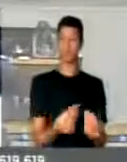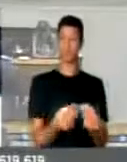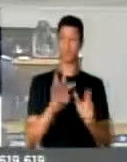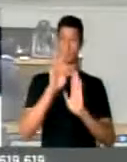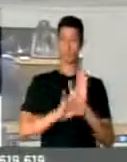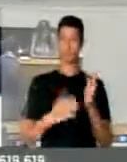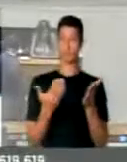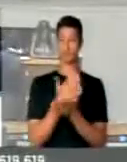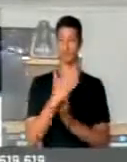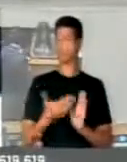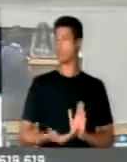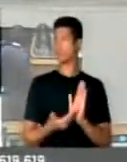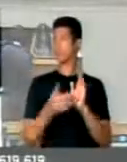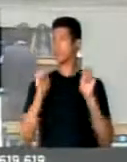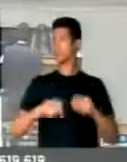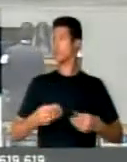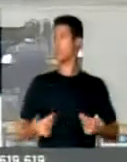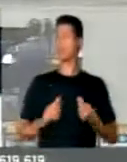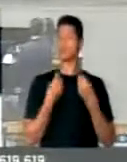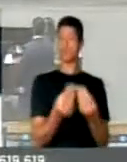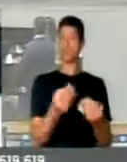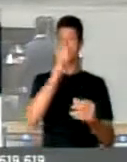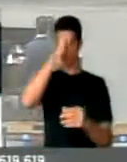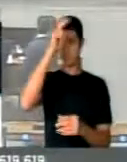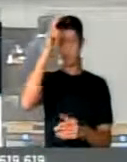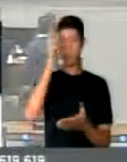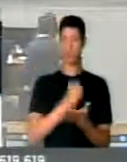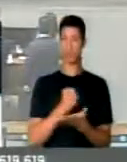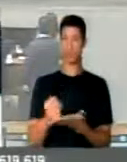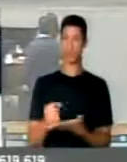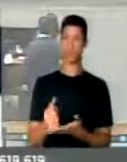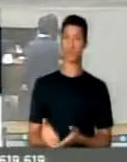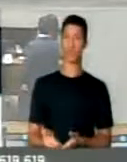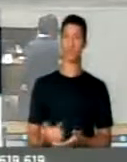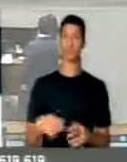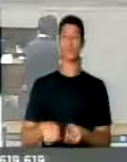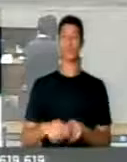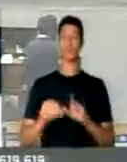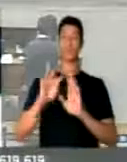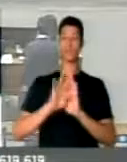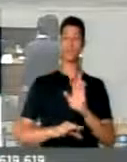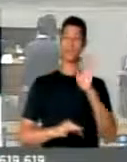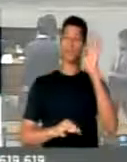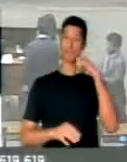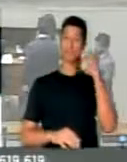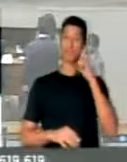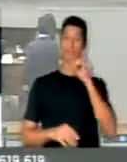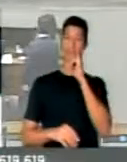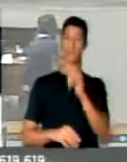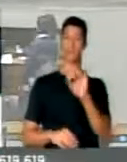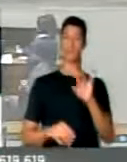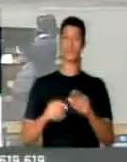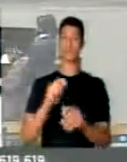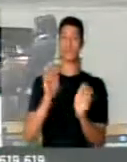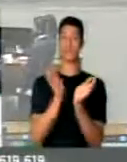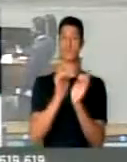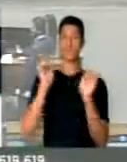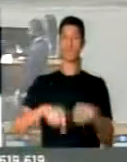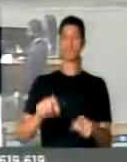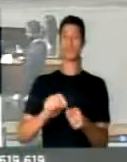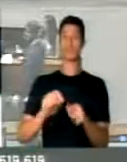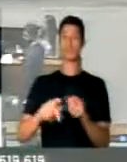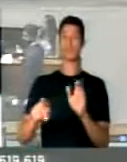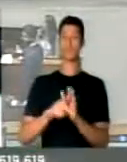O texto aprovado pela Câmara daria a possibilidade de as prefeituras contratarem. E o texto do Senado diz que apenas essa delegação deve ser